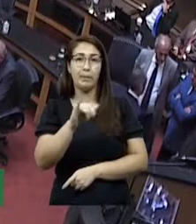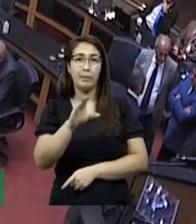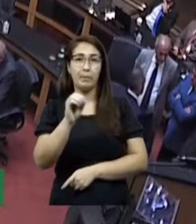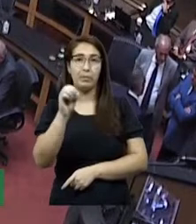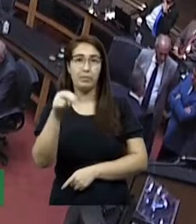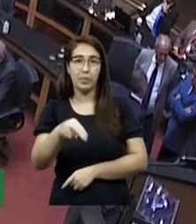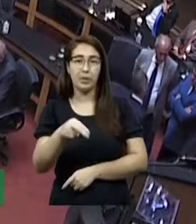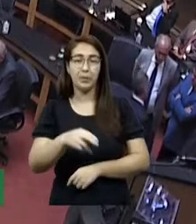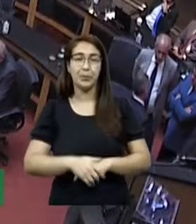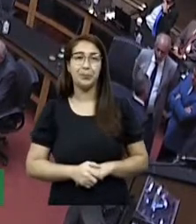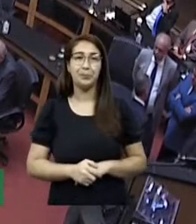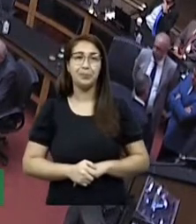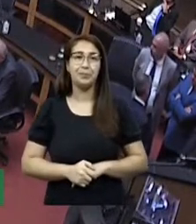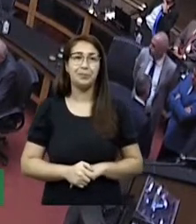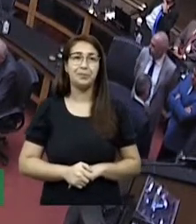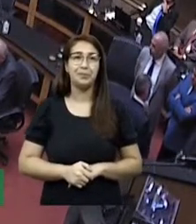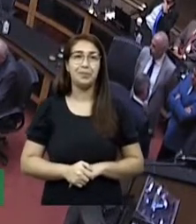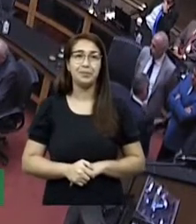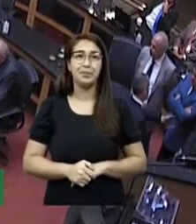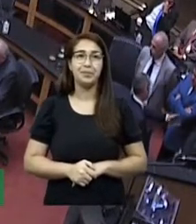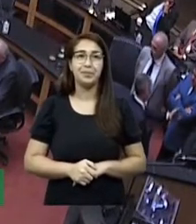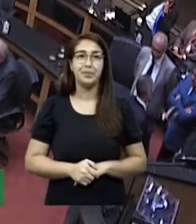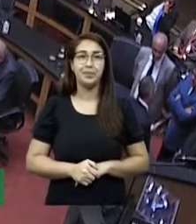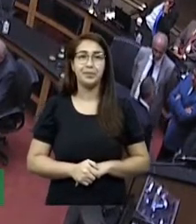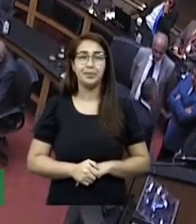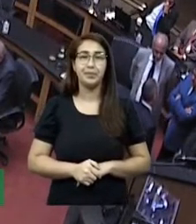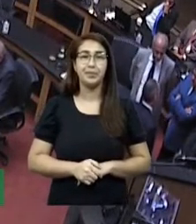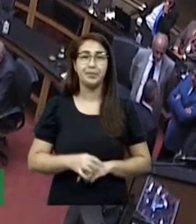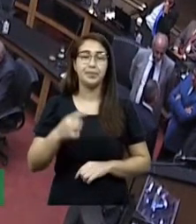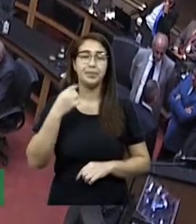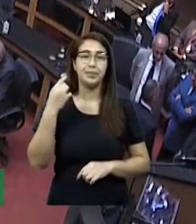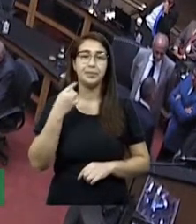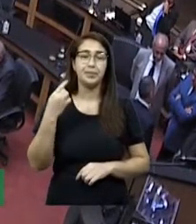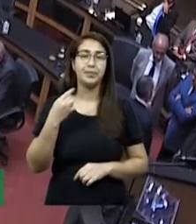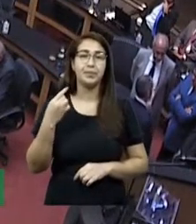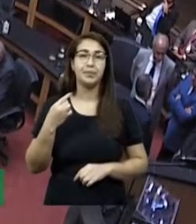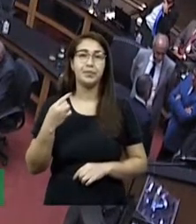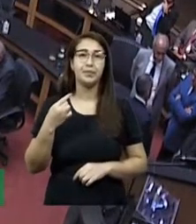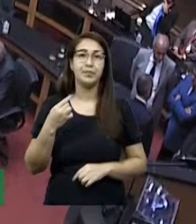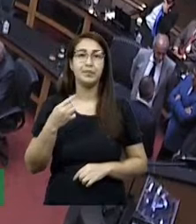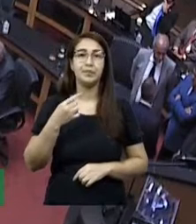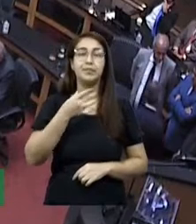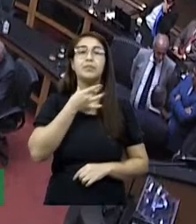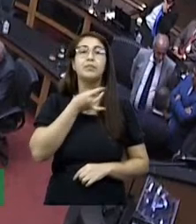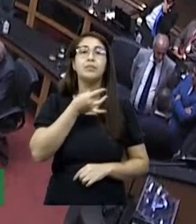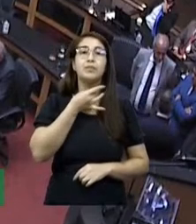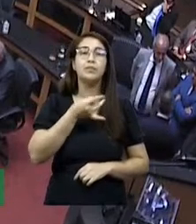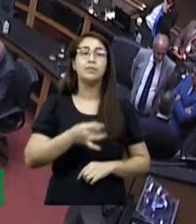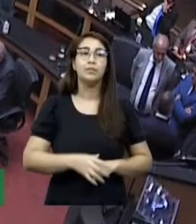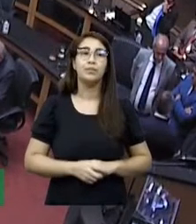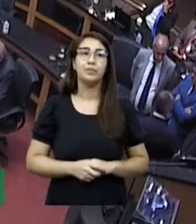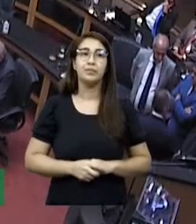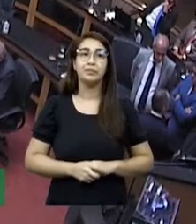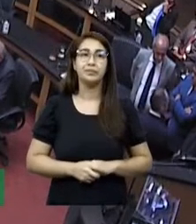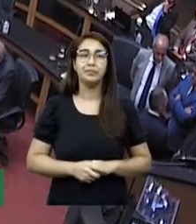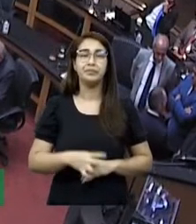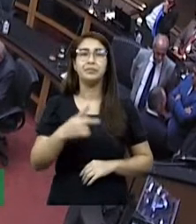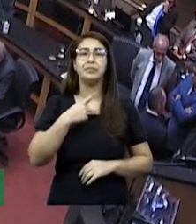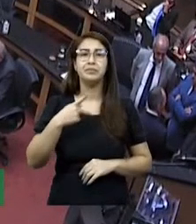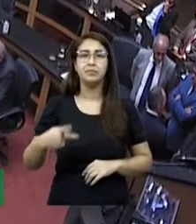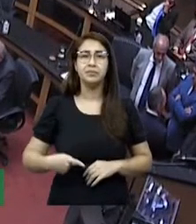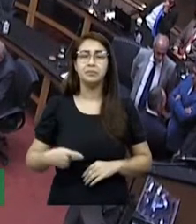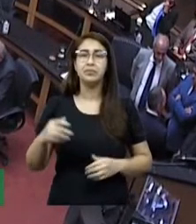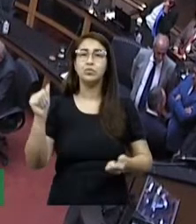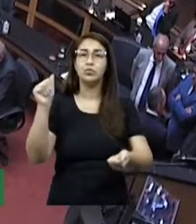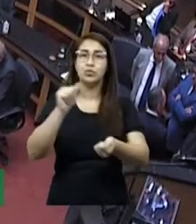Senhor presidente. Obrigado. Deputado Cobalcini. Deputado Cobalcini. Senhor presidente,